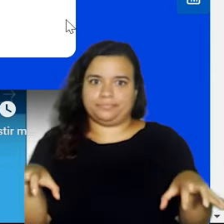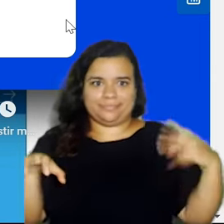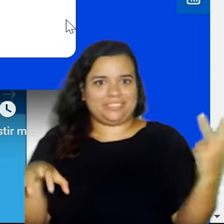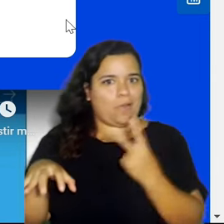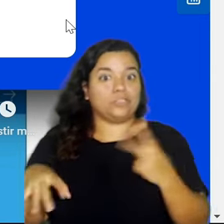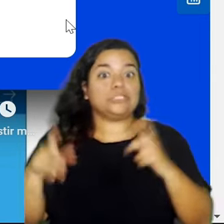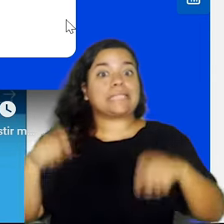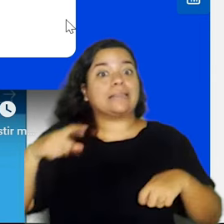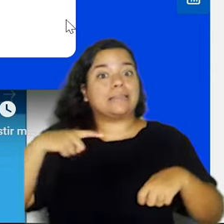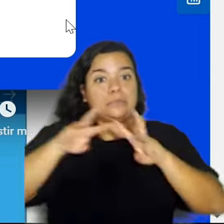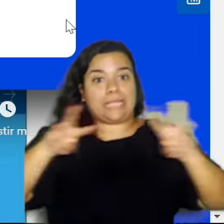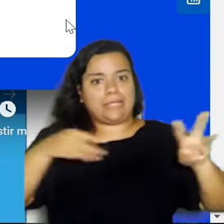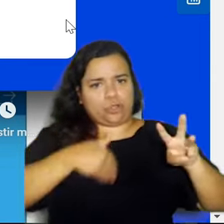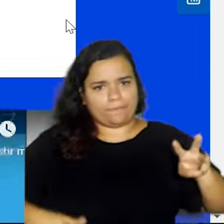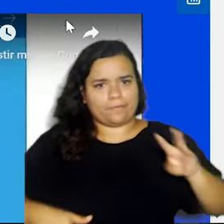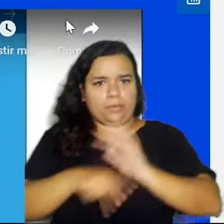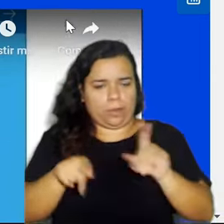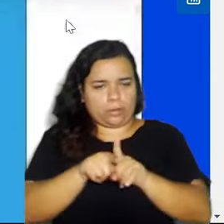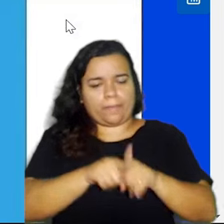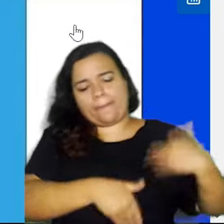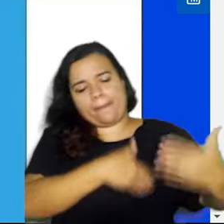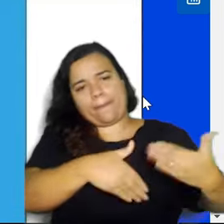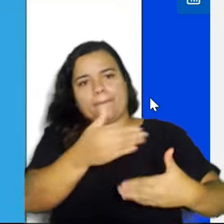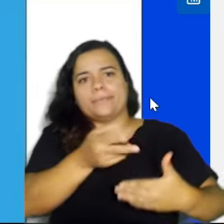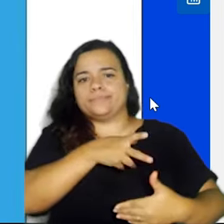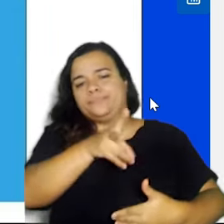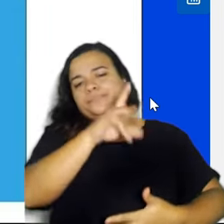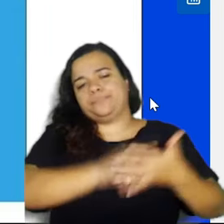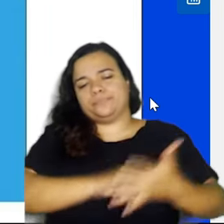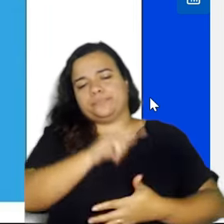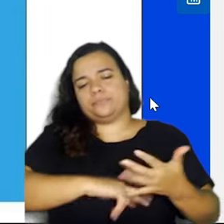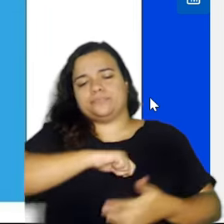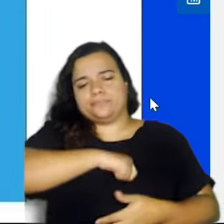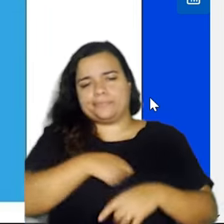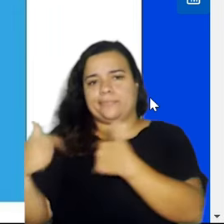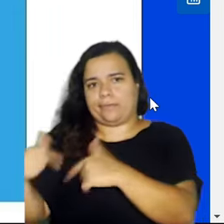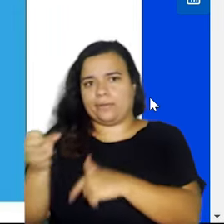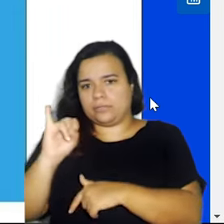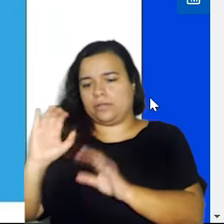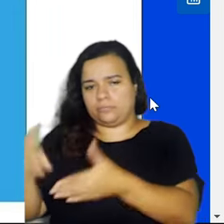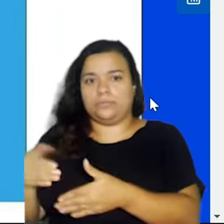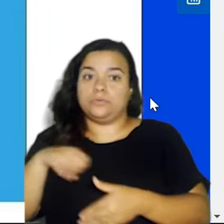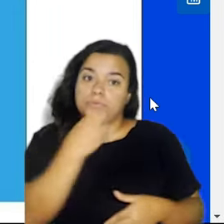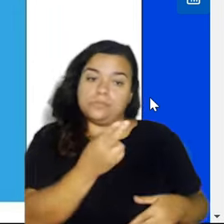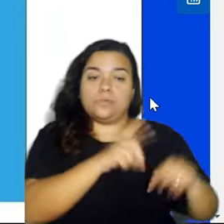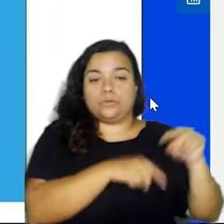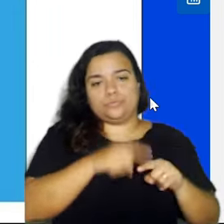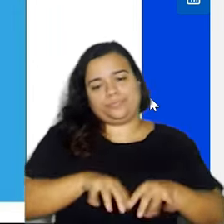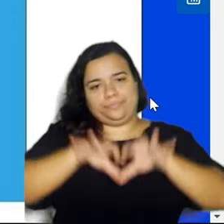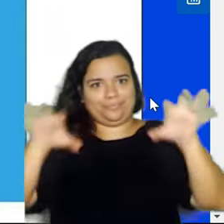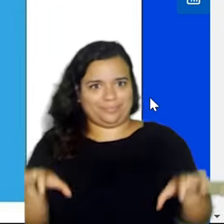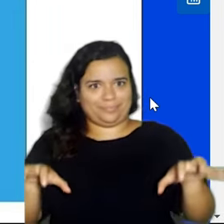site do governo e daí em diante dá o andamento paraa emissão do seu documento fiscal de serviço quando for o caso e pro